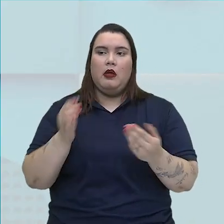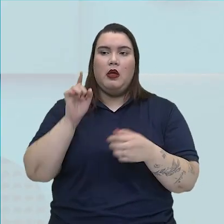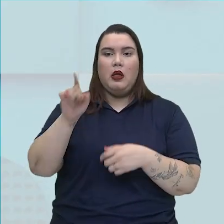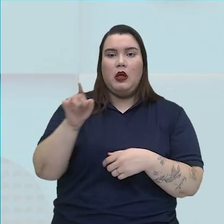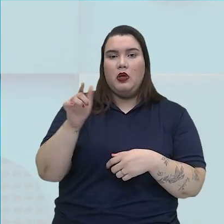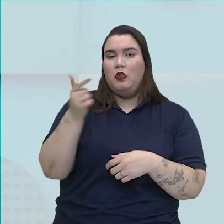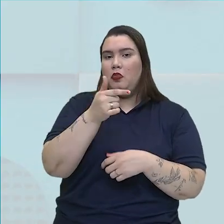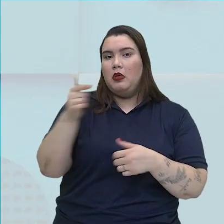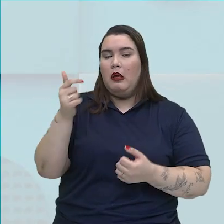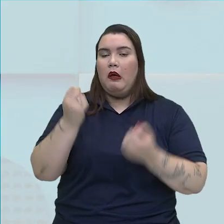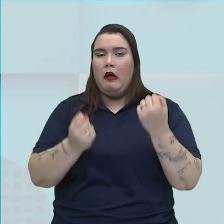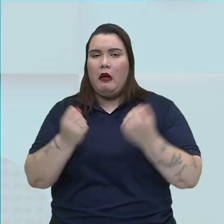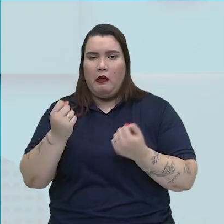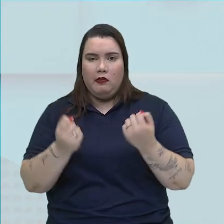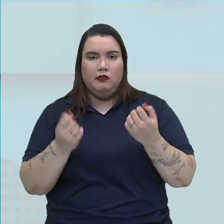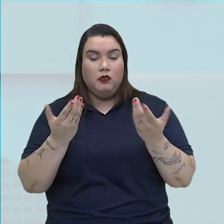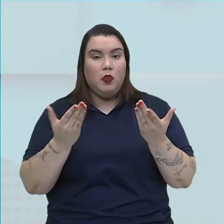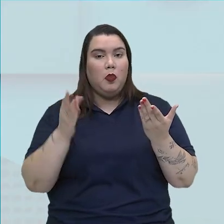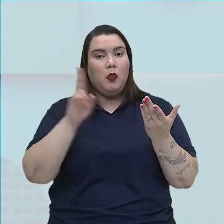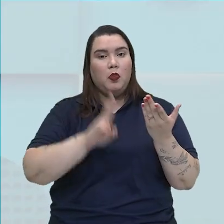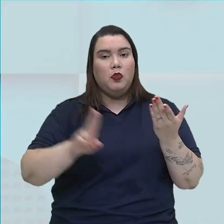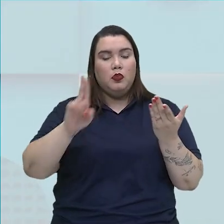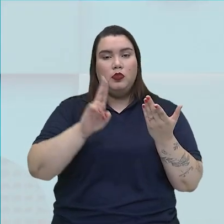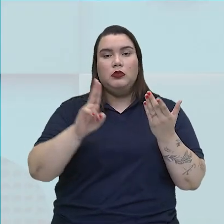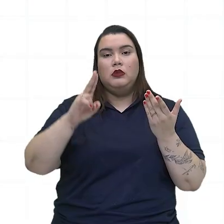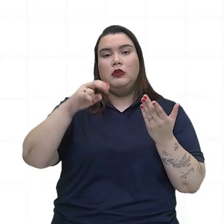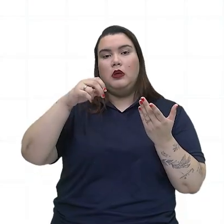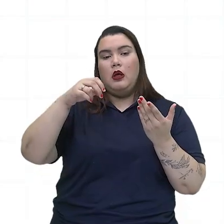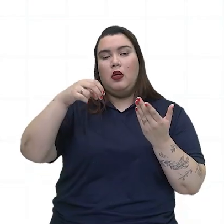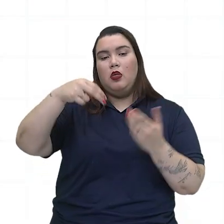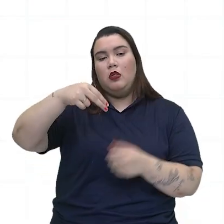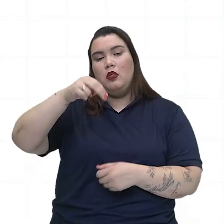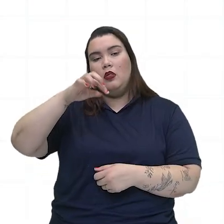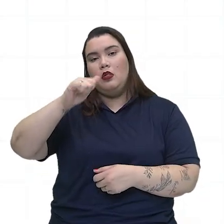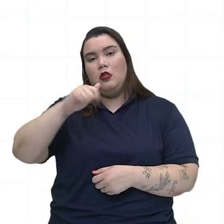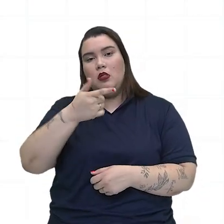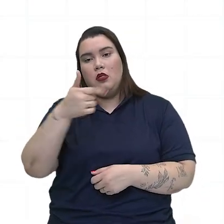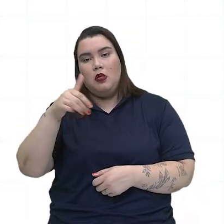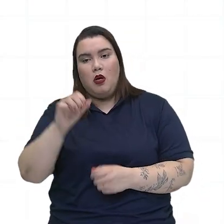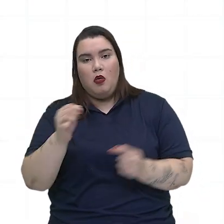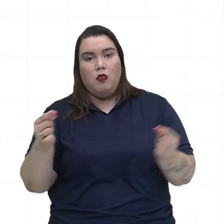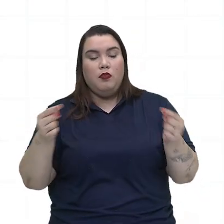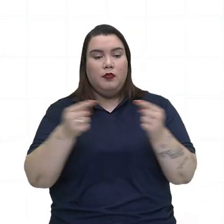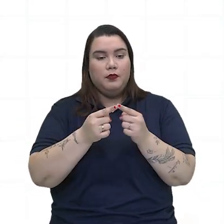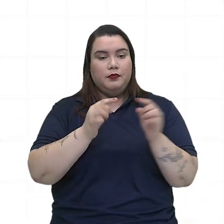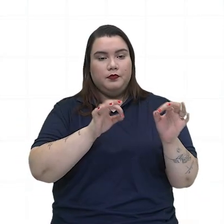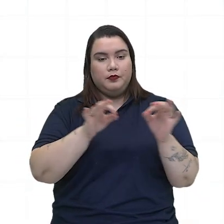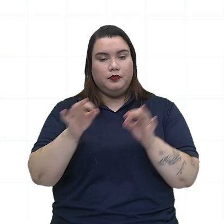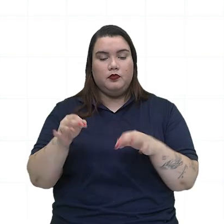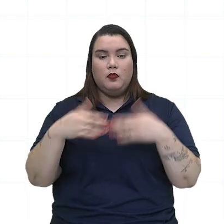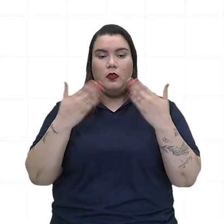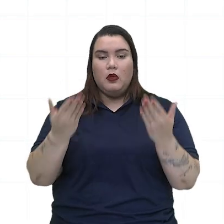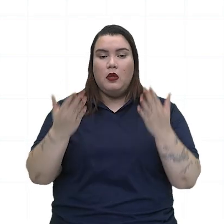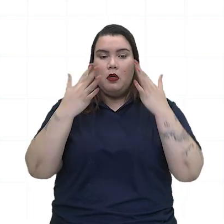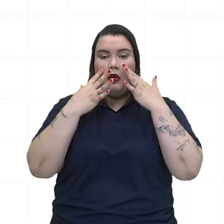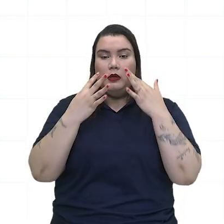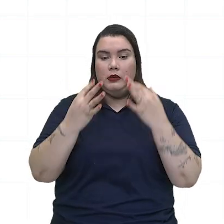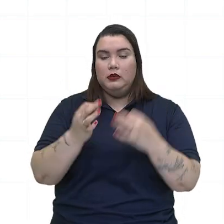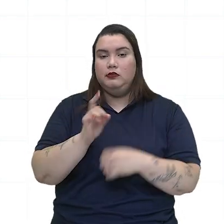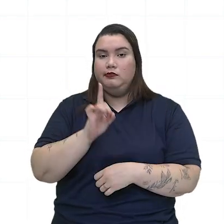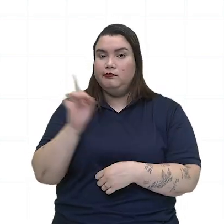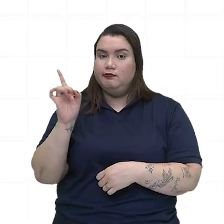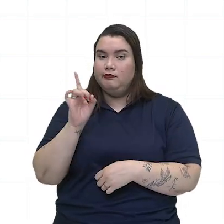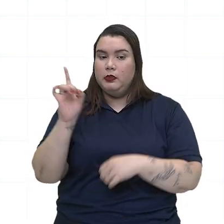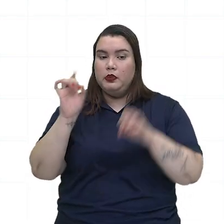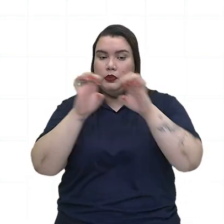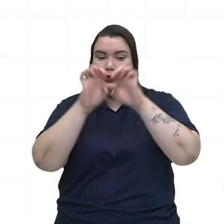negativas e que nós vamos fazer uso dos auxiliares, pay attention. Então, a frase negativa, eu